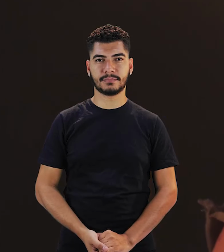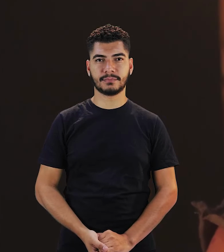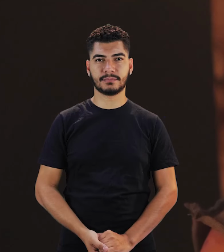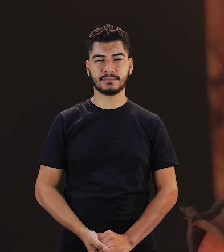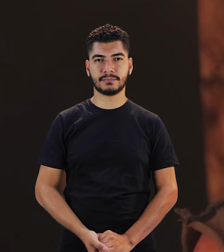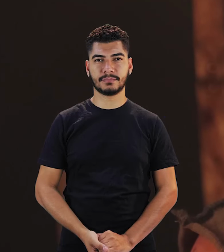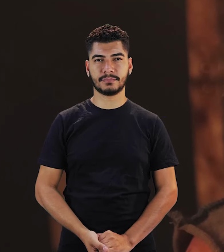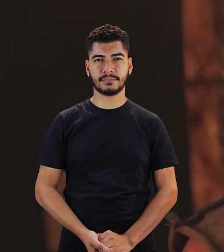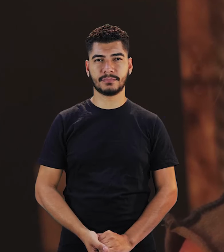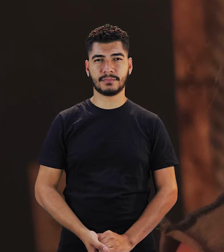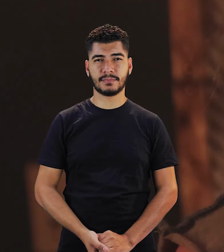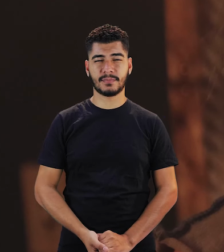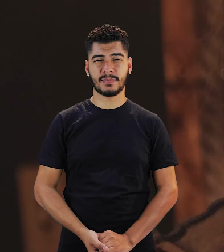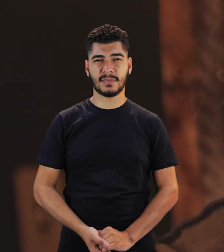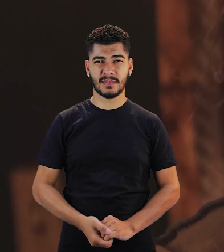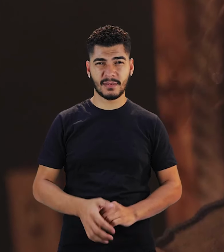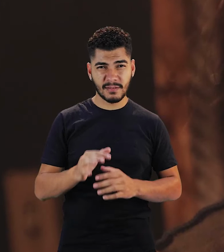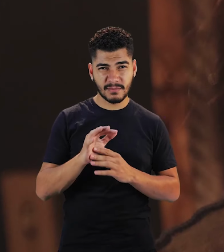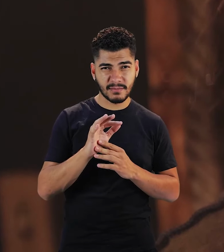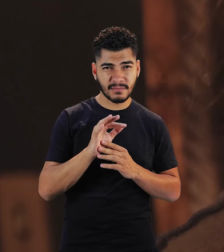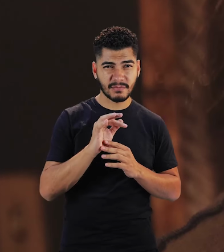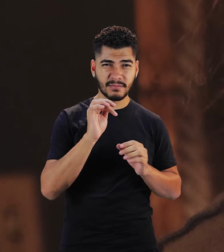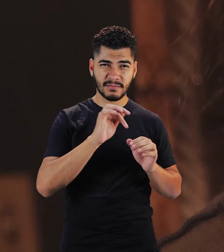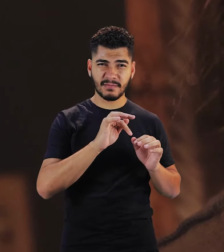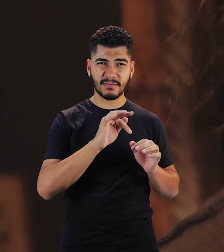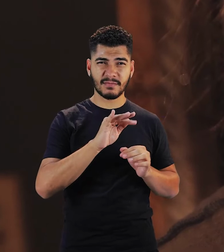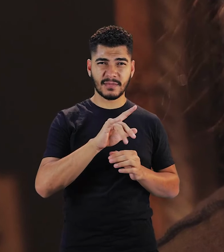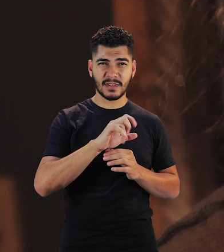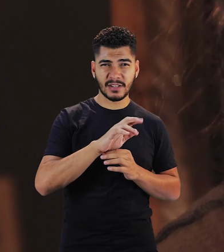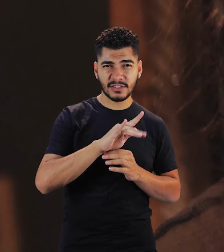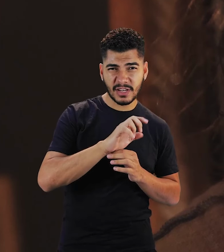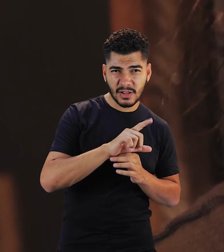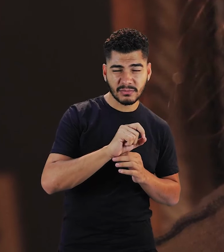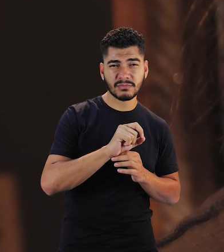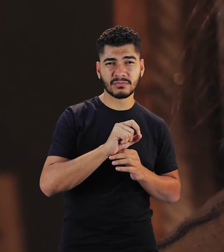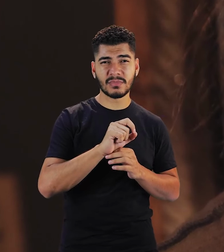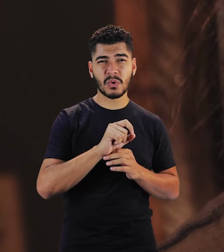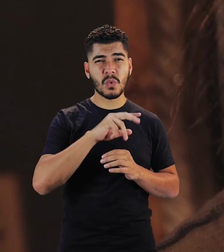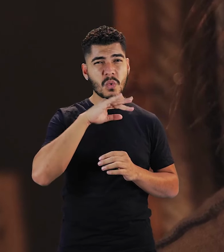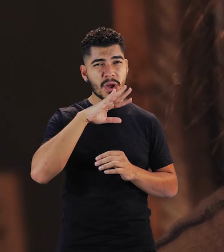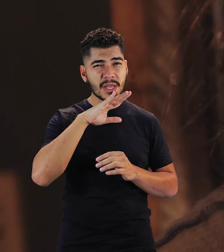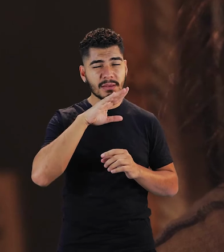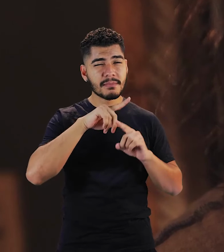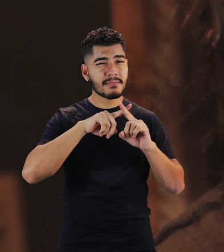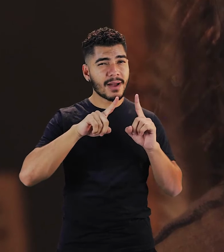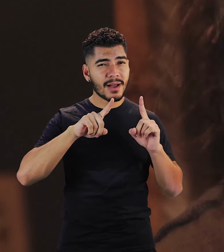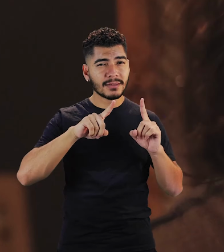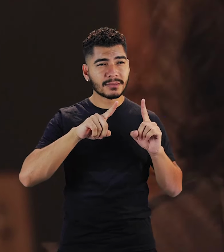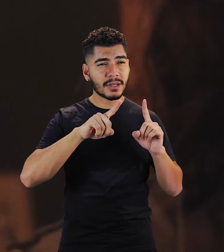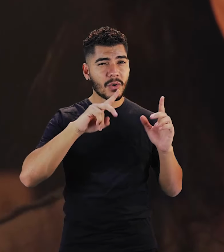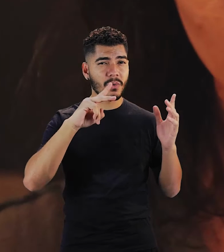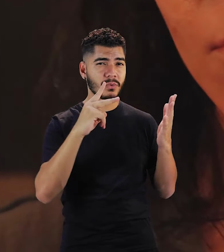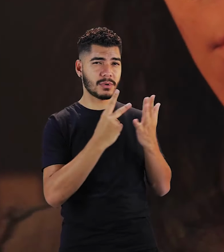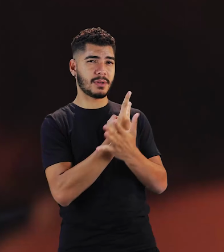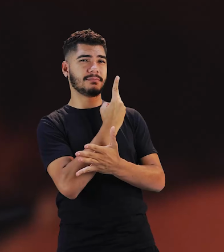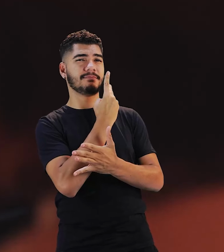Os flagelos são uma coisa comum, mas é difícil acreditar neles quando se abatem sobre nós.